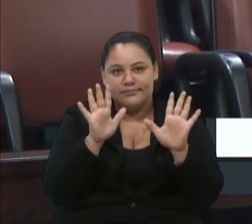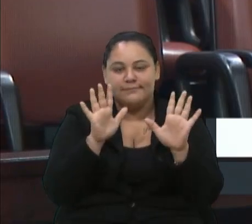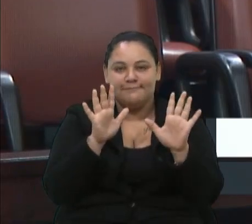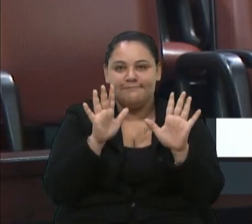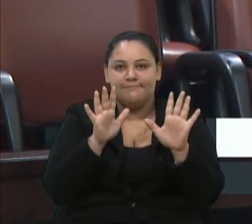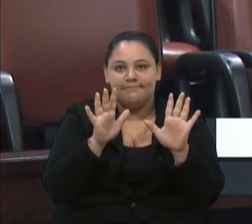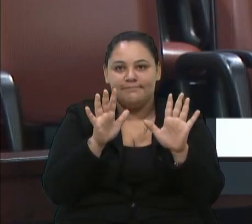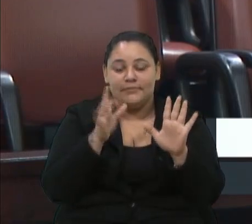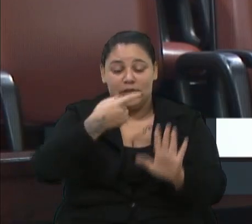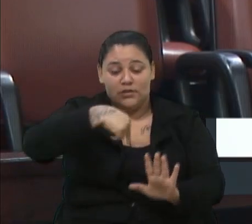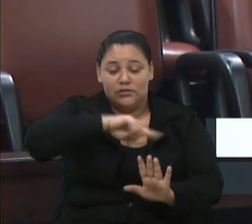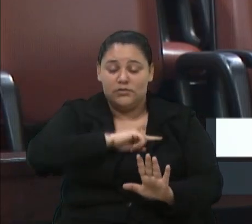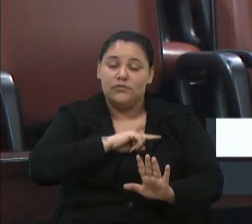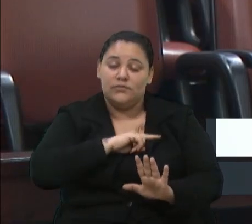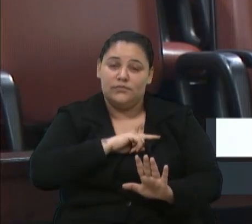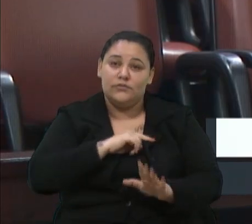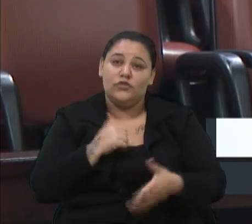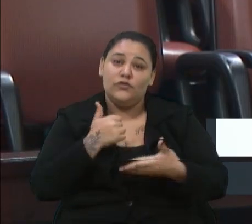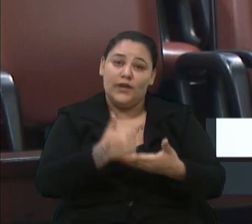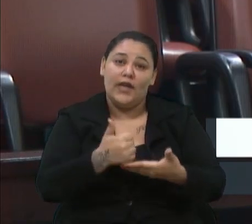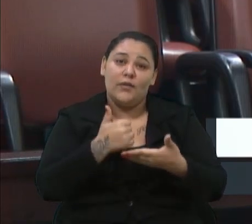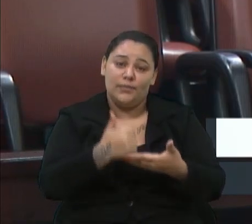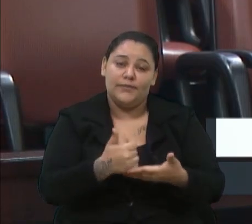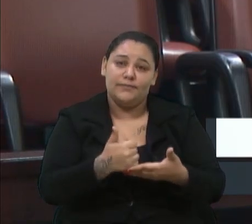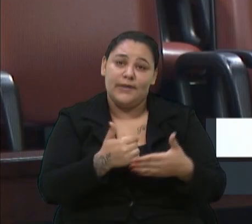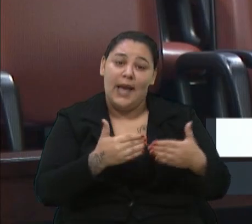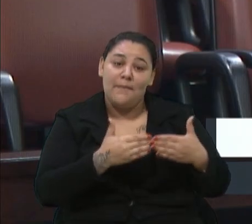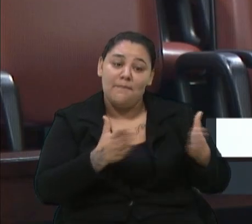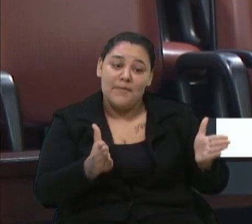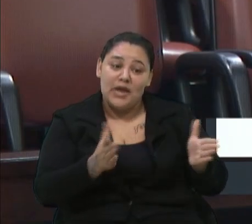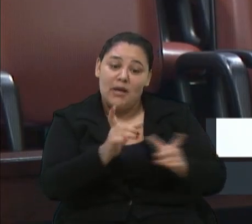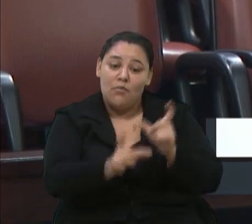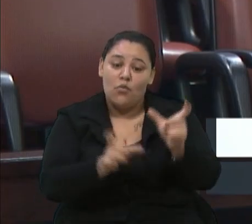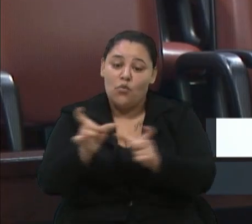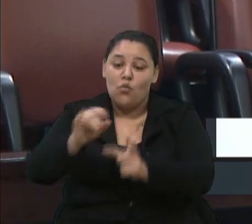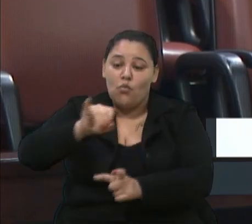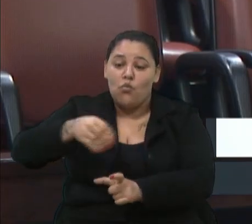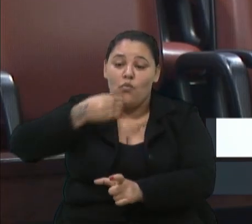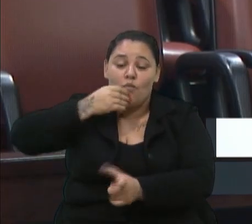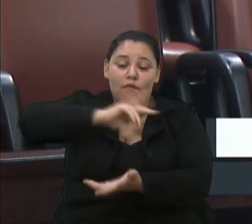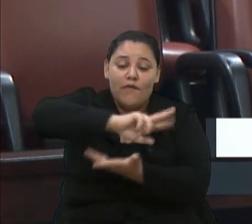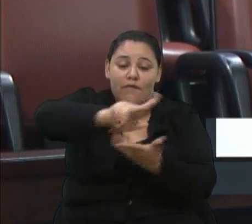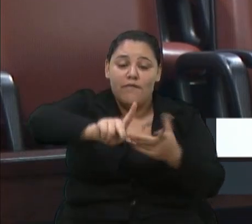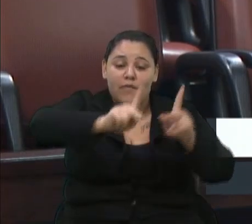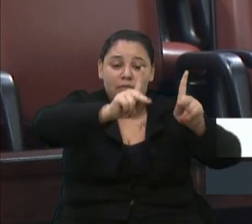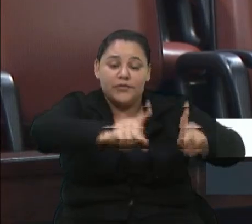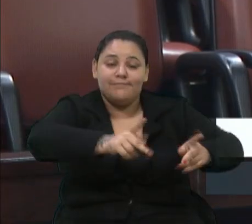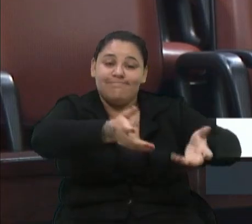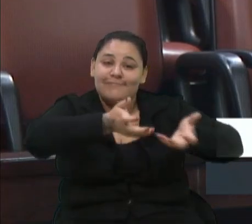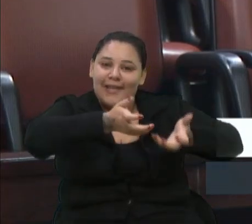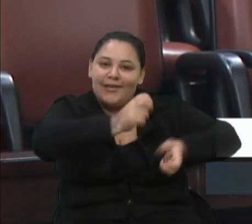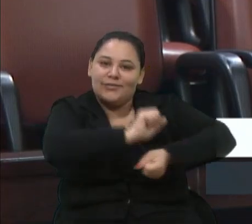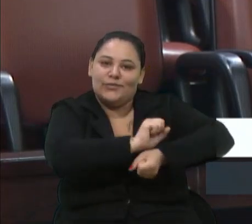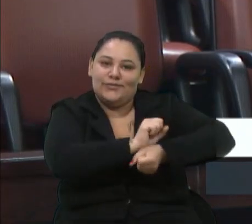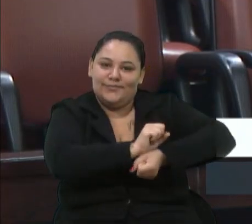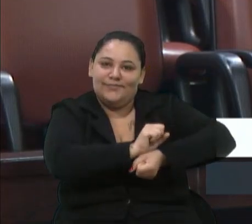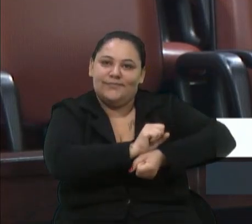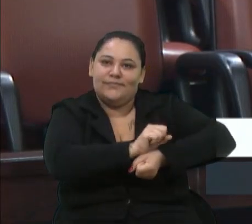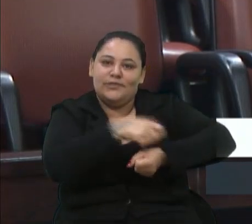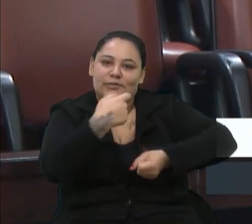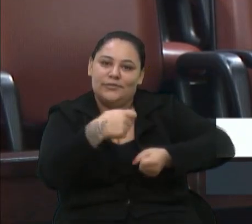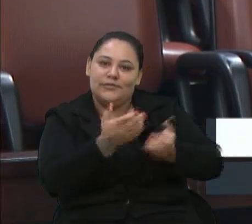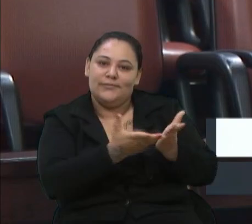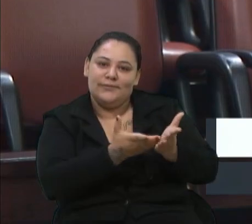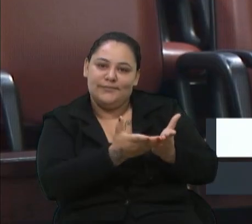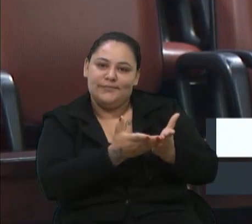as portas para diversas pessoas que estão esperando e caem nessa barreira do